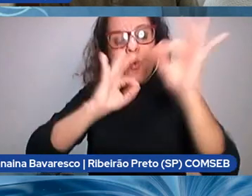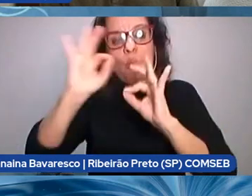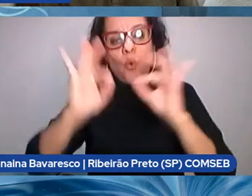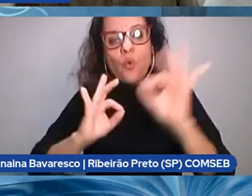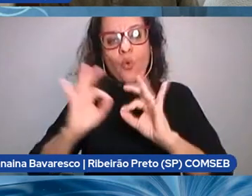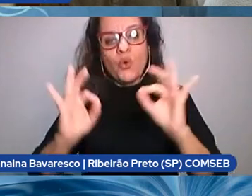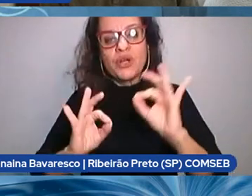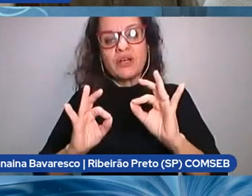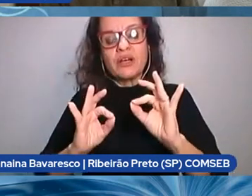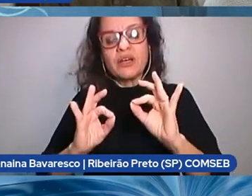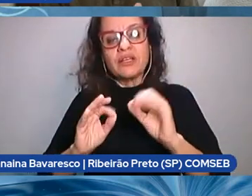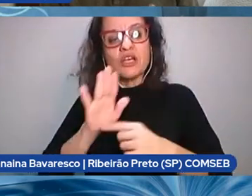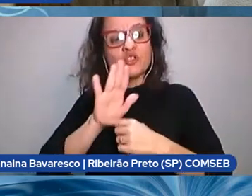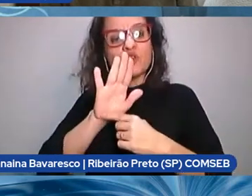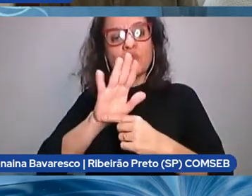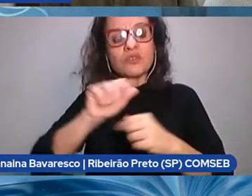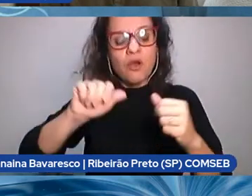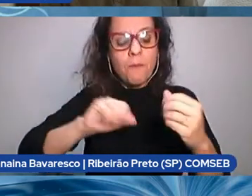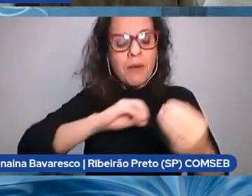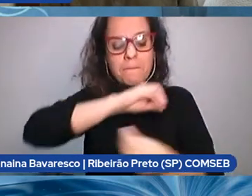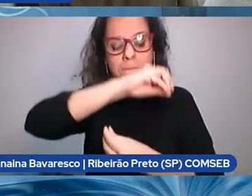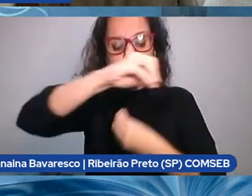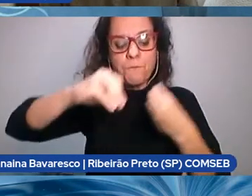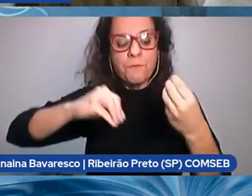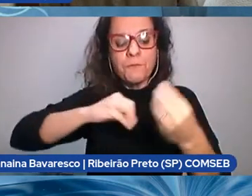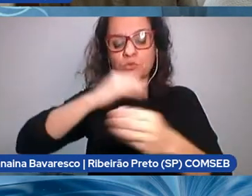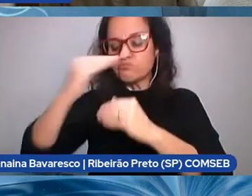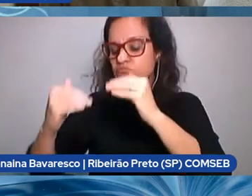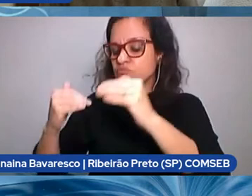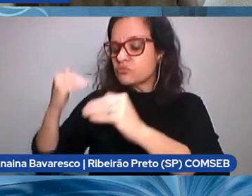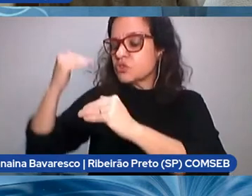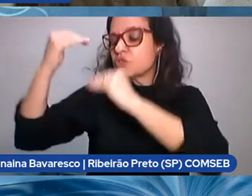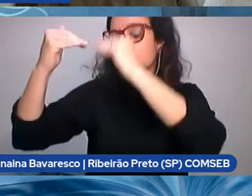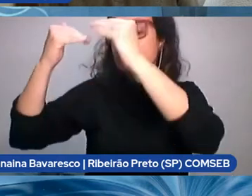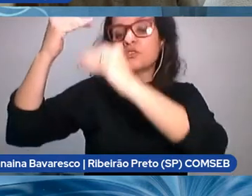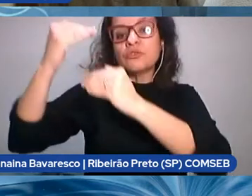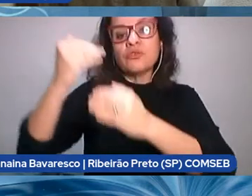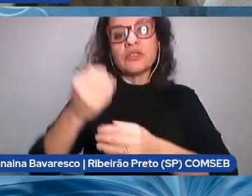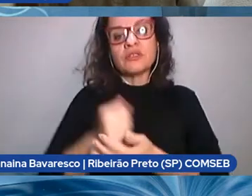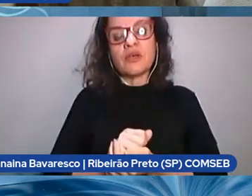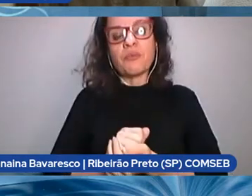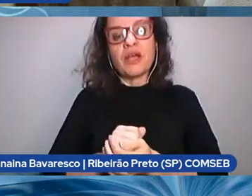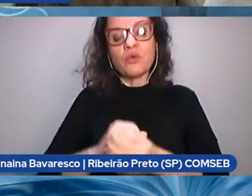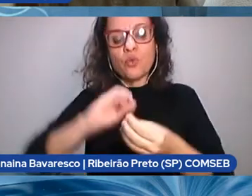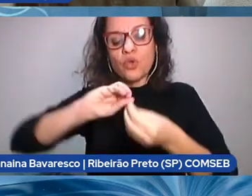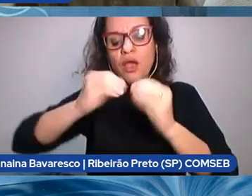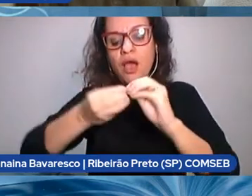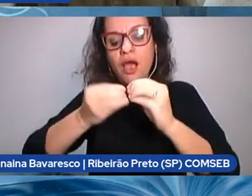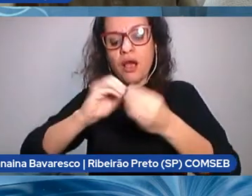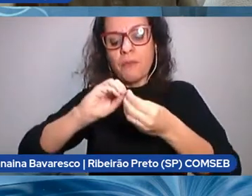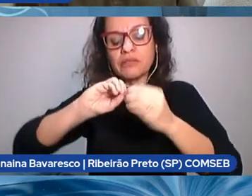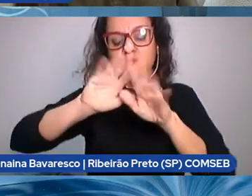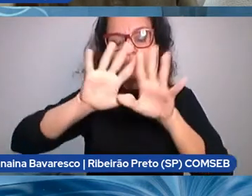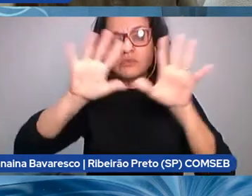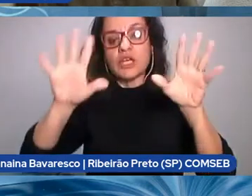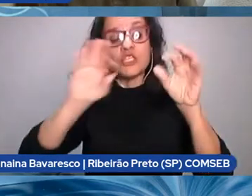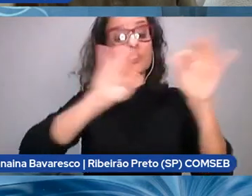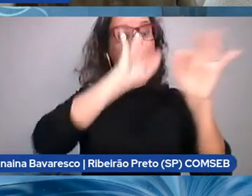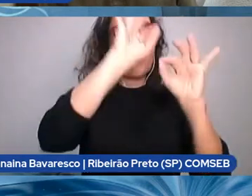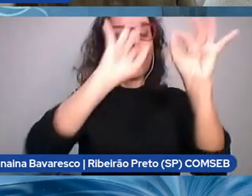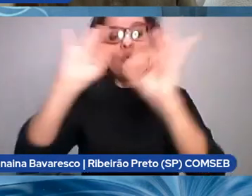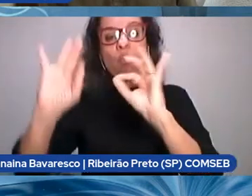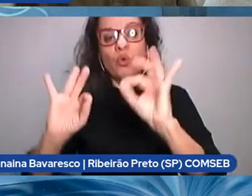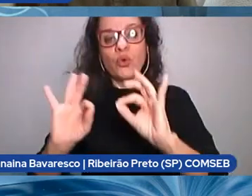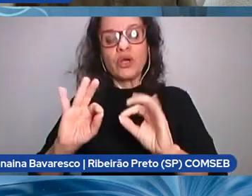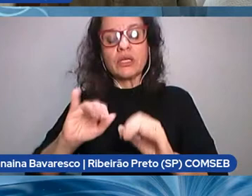de propiciar uma mudança de patamar e na complexidade com que a matéria se organiza, né? Se